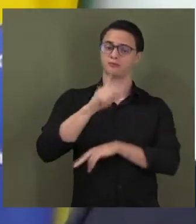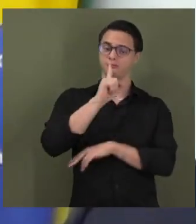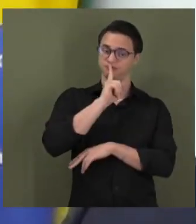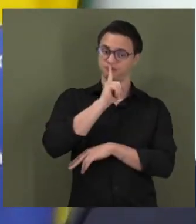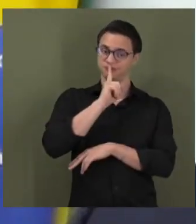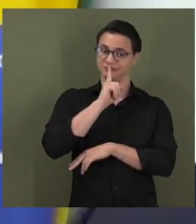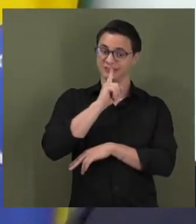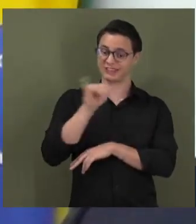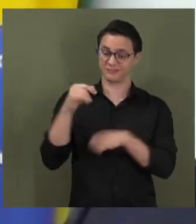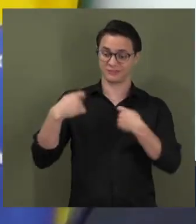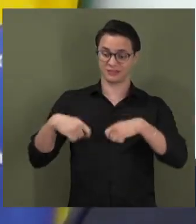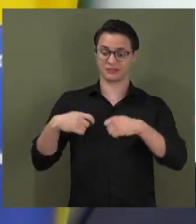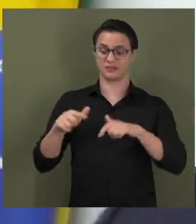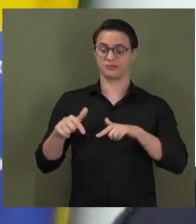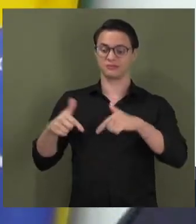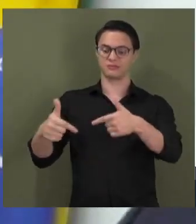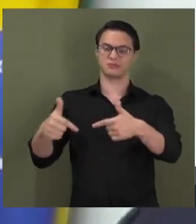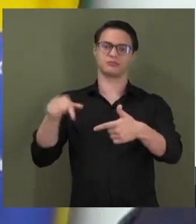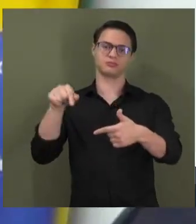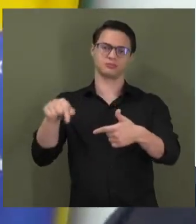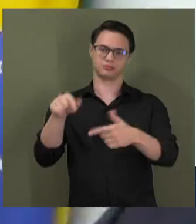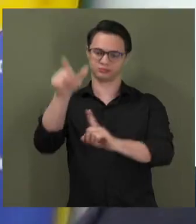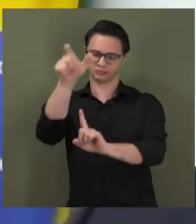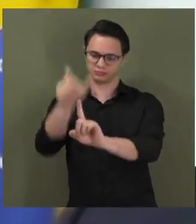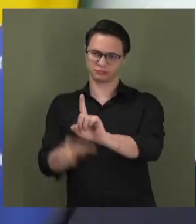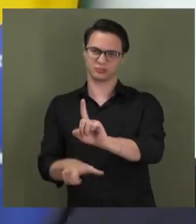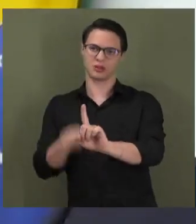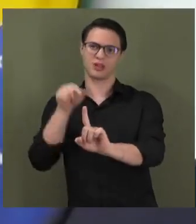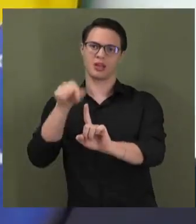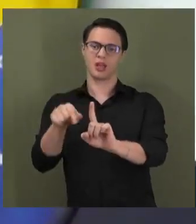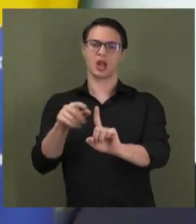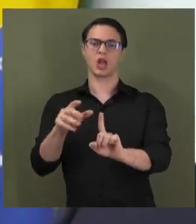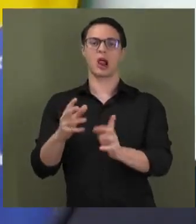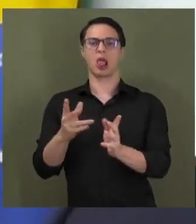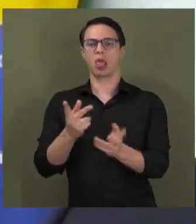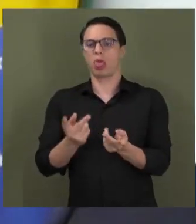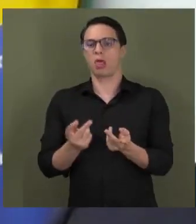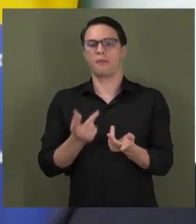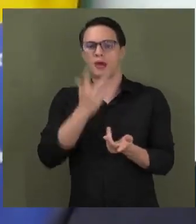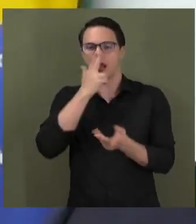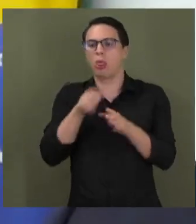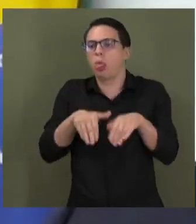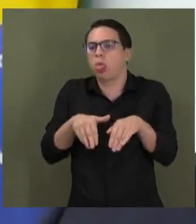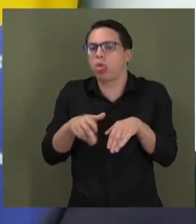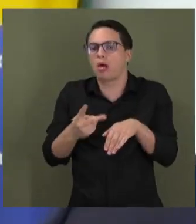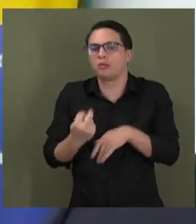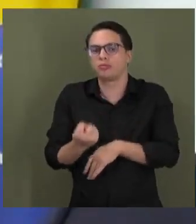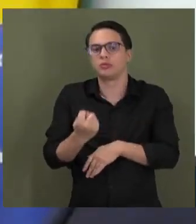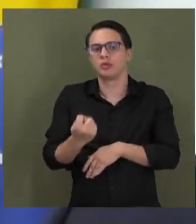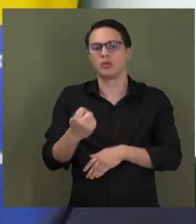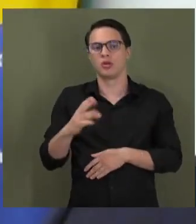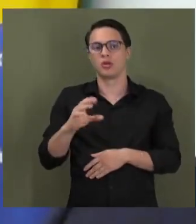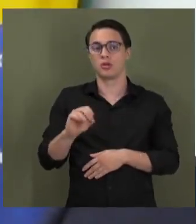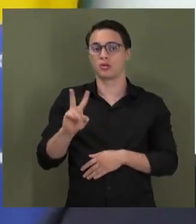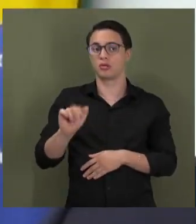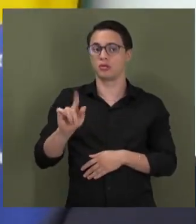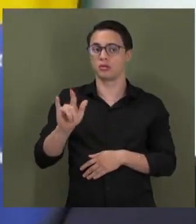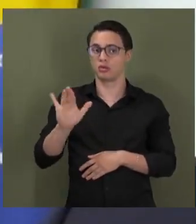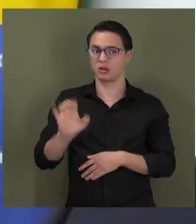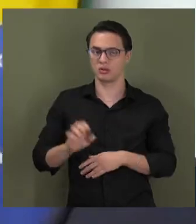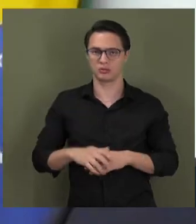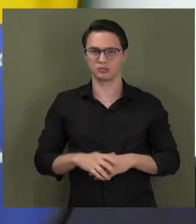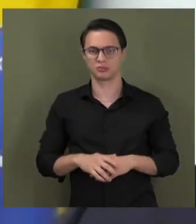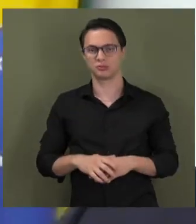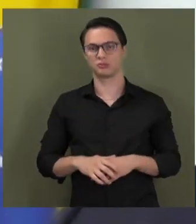deve agir, transforma pessoas em covardes. Alguém tem dúvida? Tem um pingo de dúvida que a